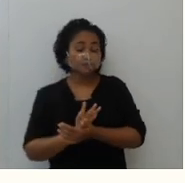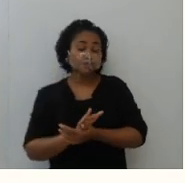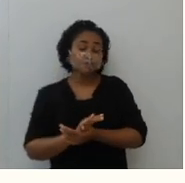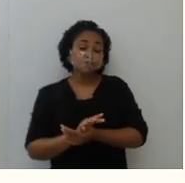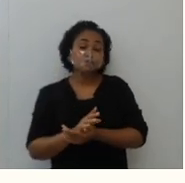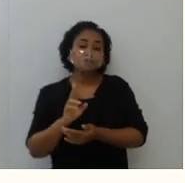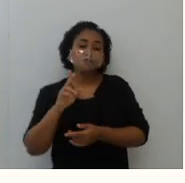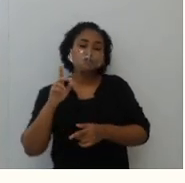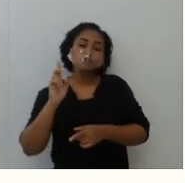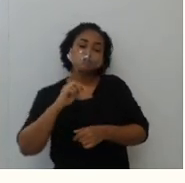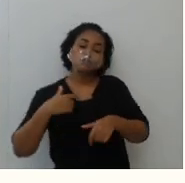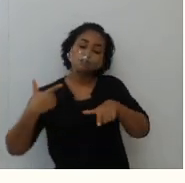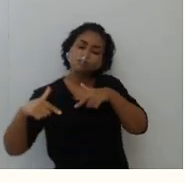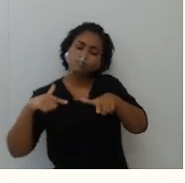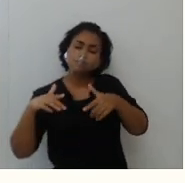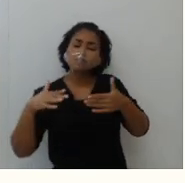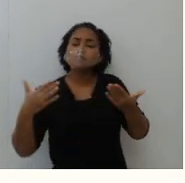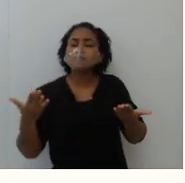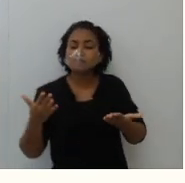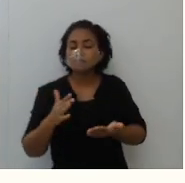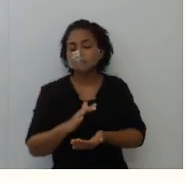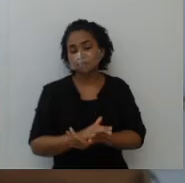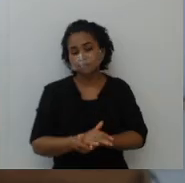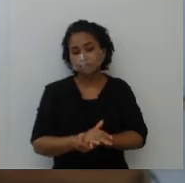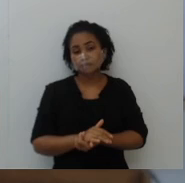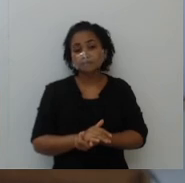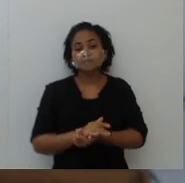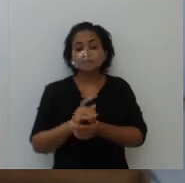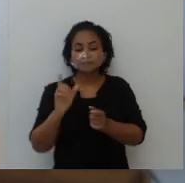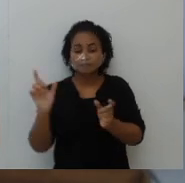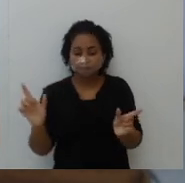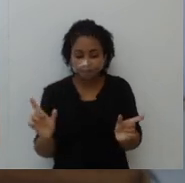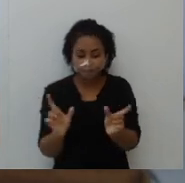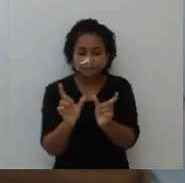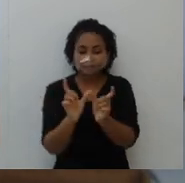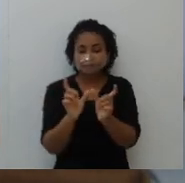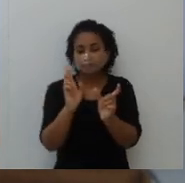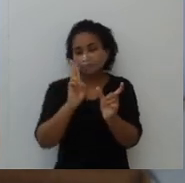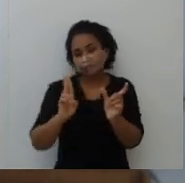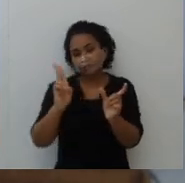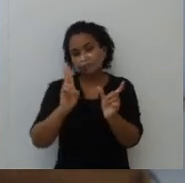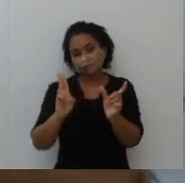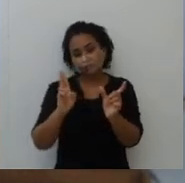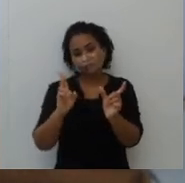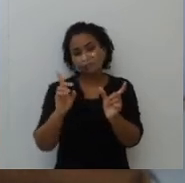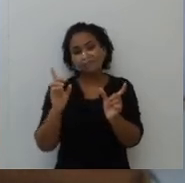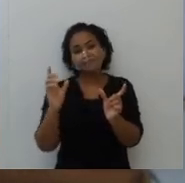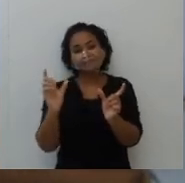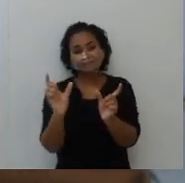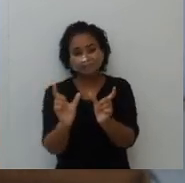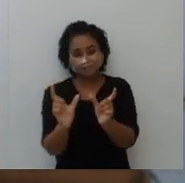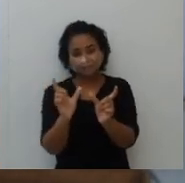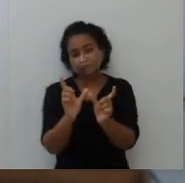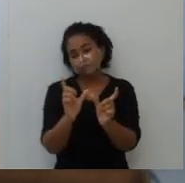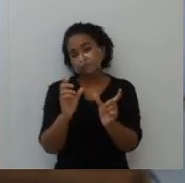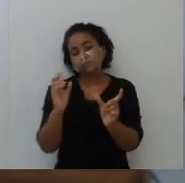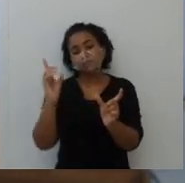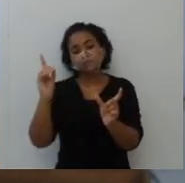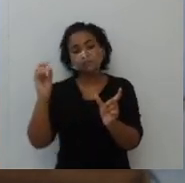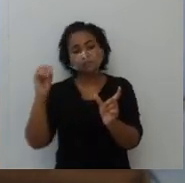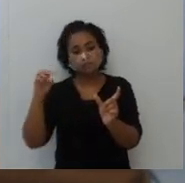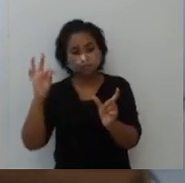I'm from Brazil. Eu sou do Brasil. Então, com o verbo to be, a gente não usa o verbo auxiliar don't ou